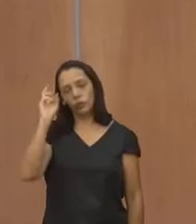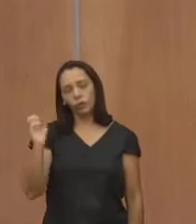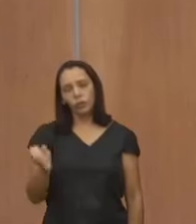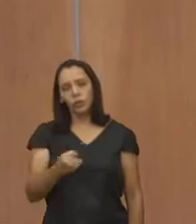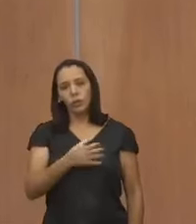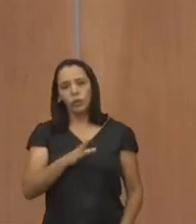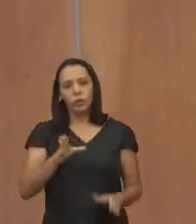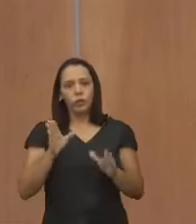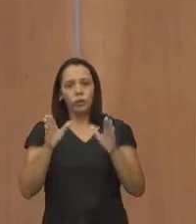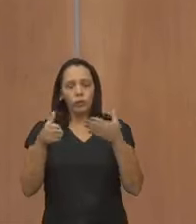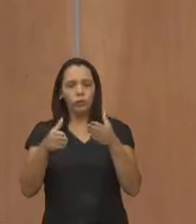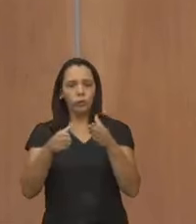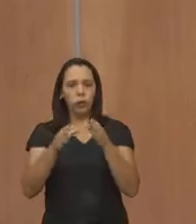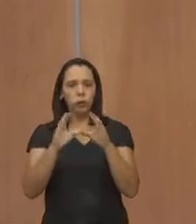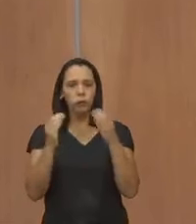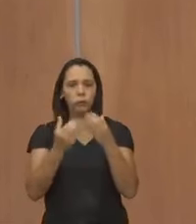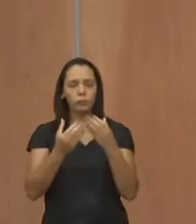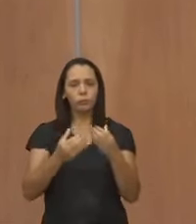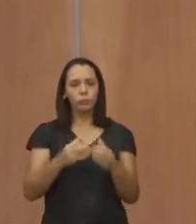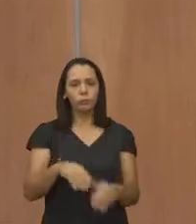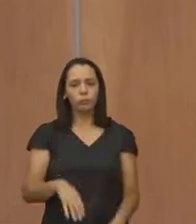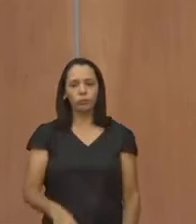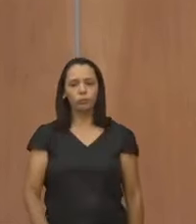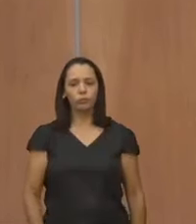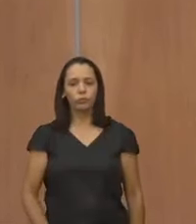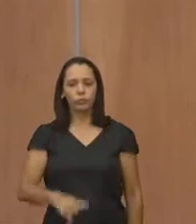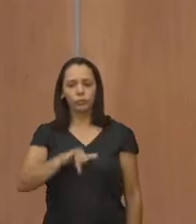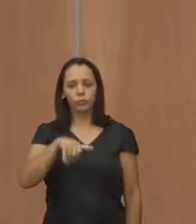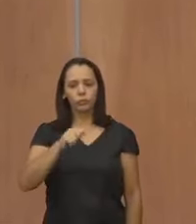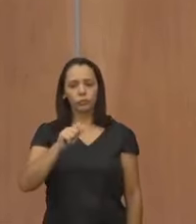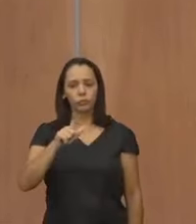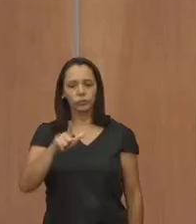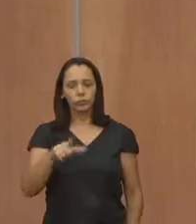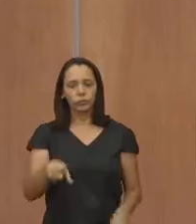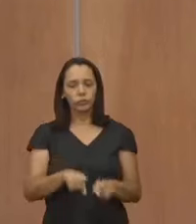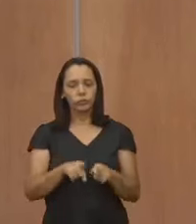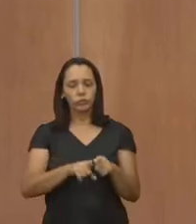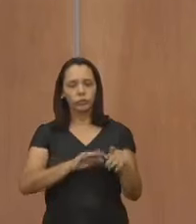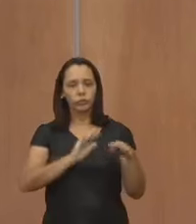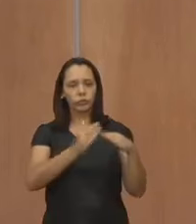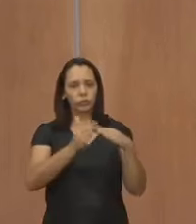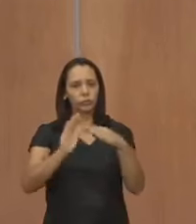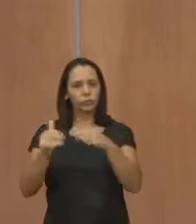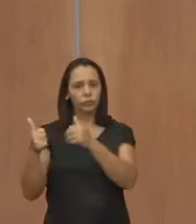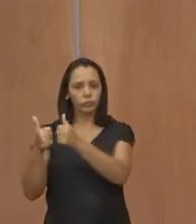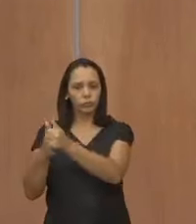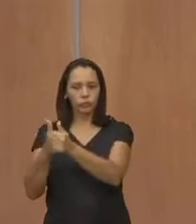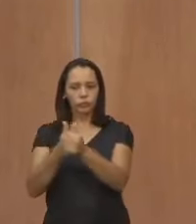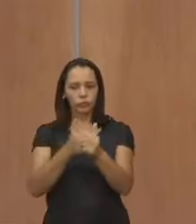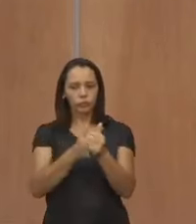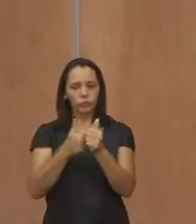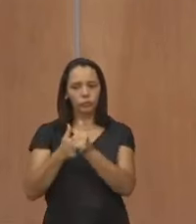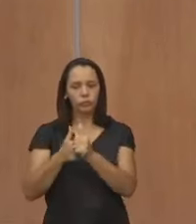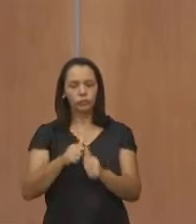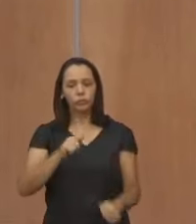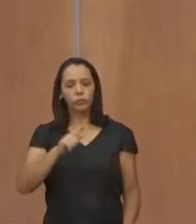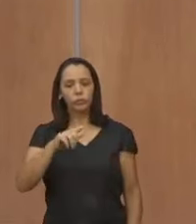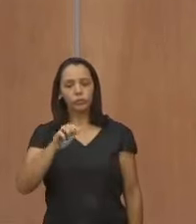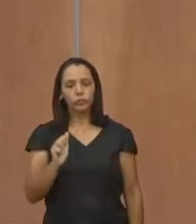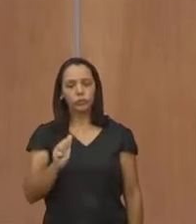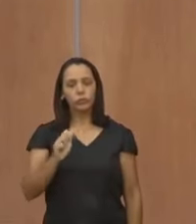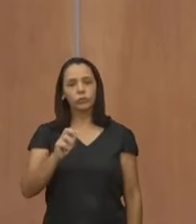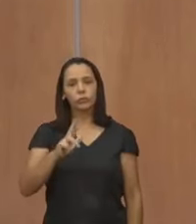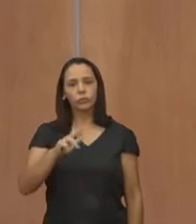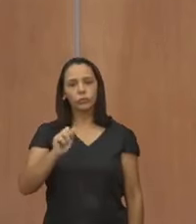as comunidades do Veraneio e das comunidades que beiram os bairros da rodovia Geraldo